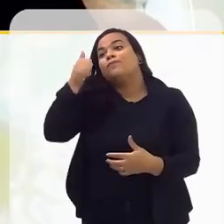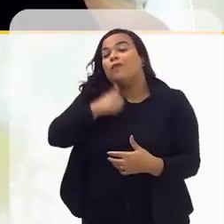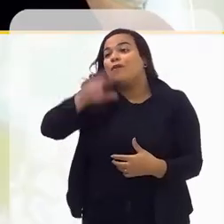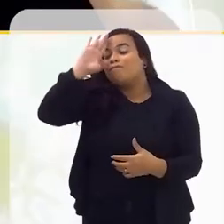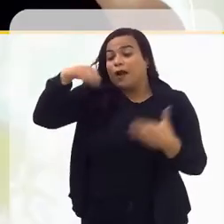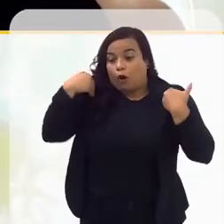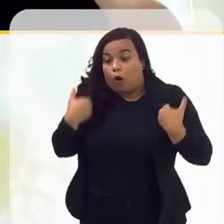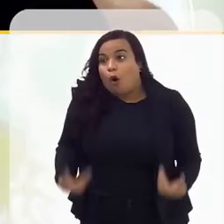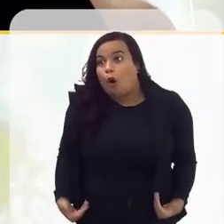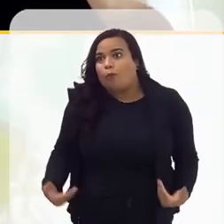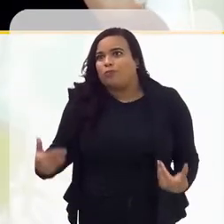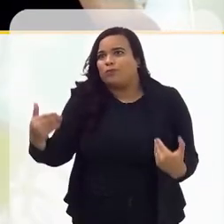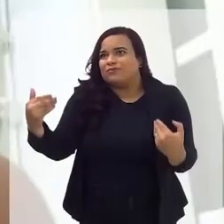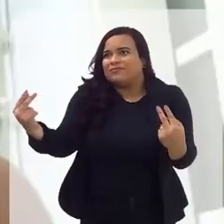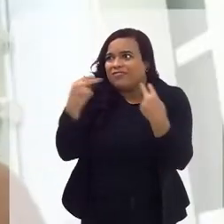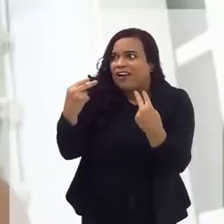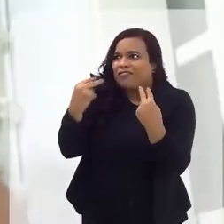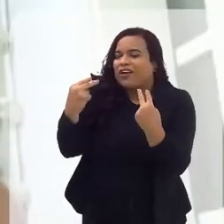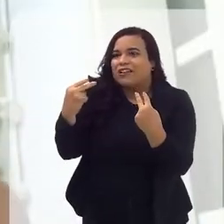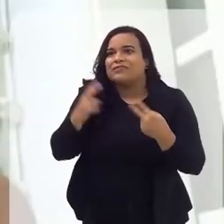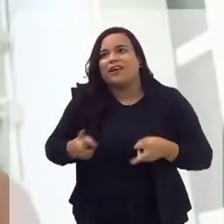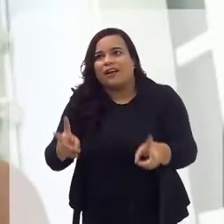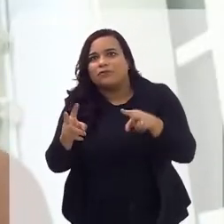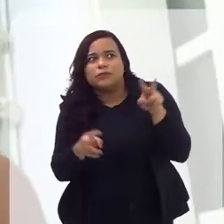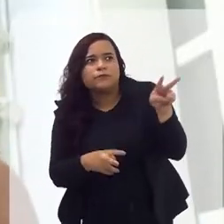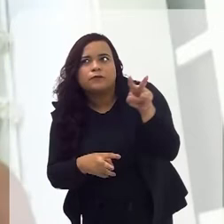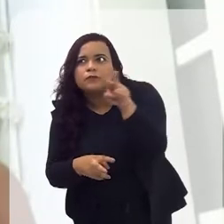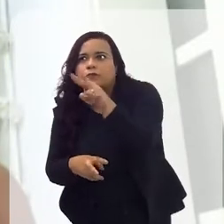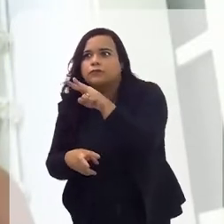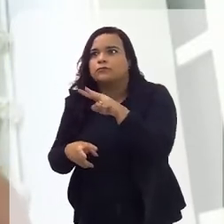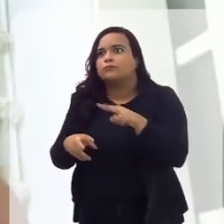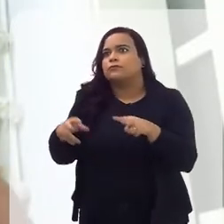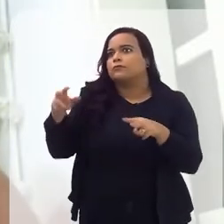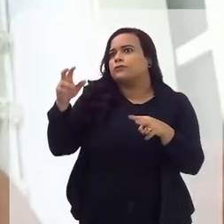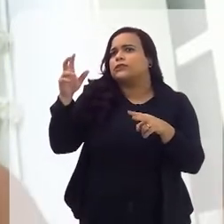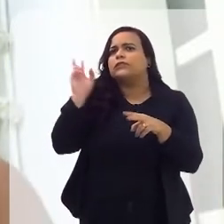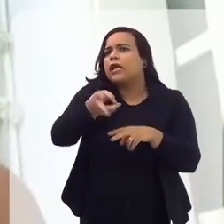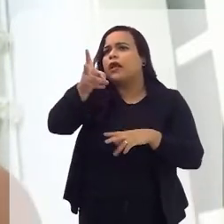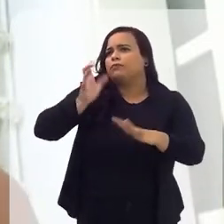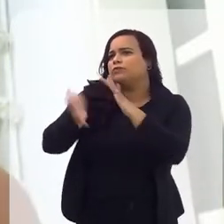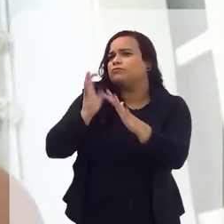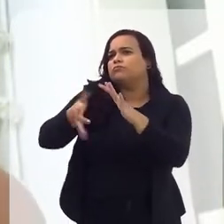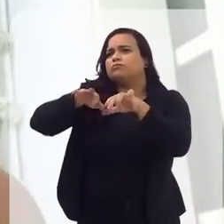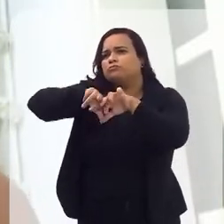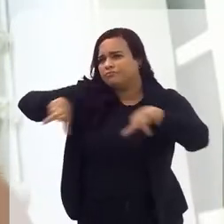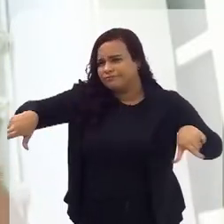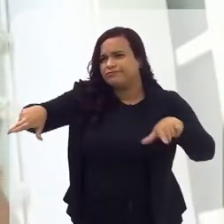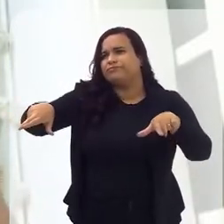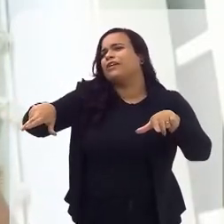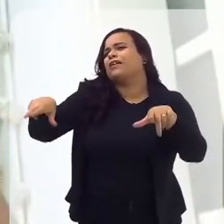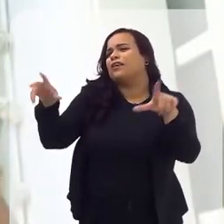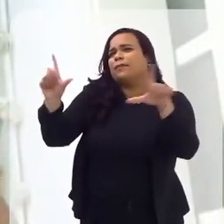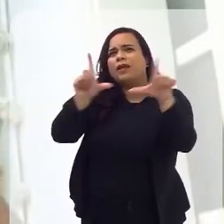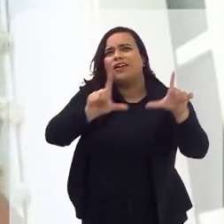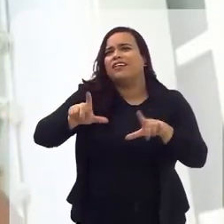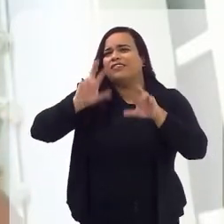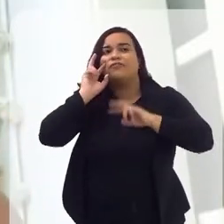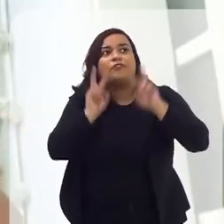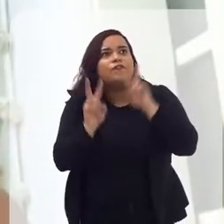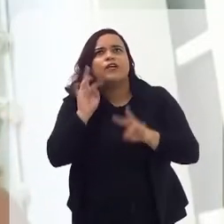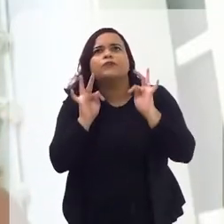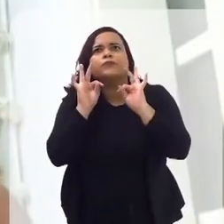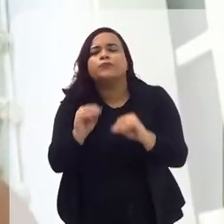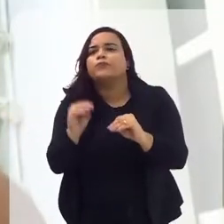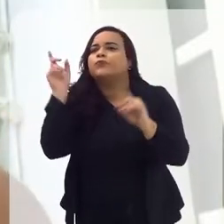do corpo principalmente, porque a gente via e vê o tempo todo, nas mídias, nas redes sociais, enfim, em todos